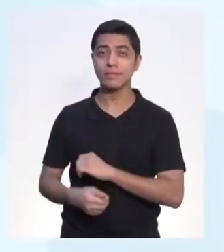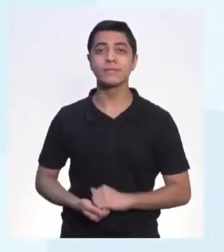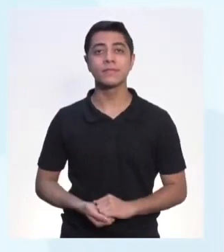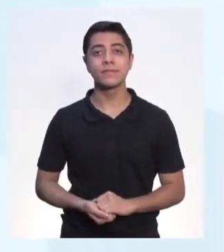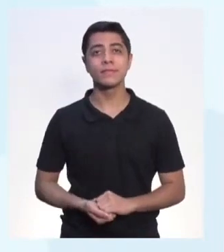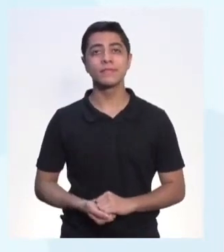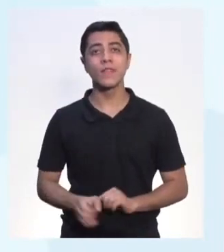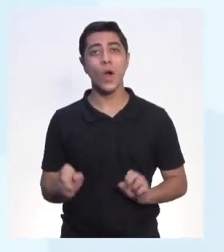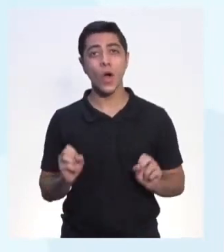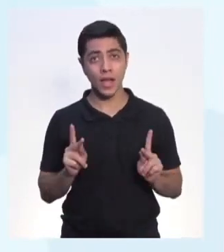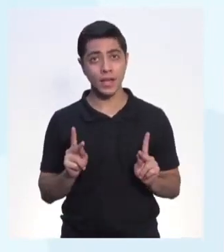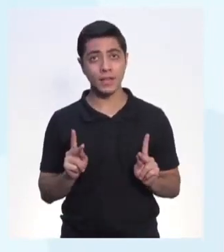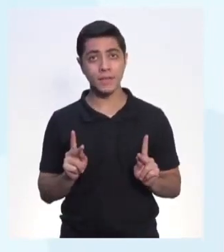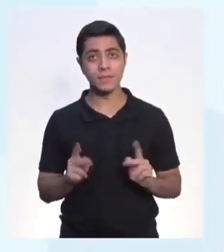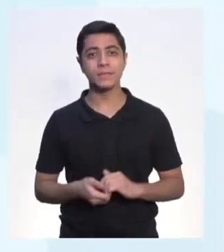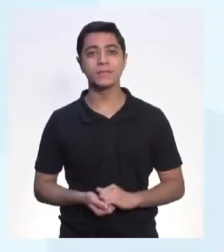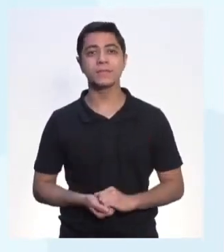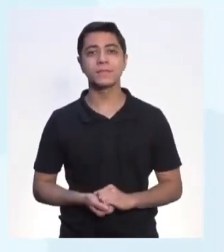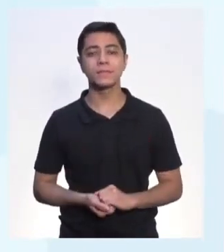Ok?